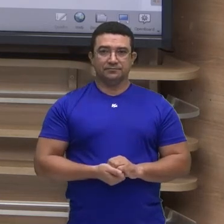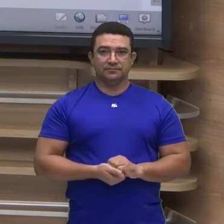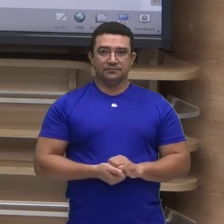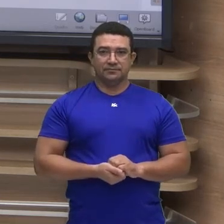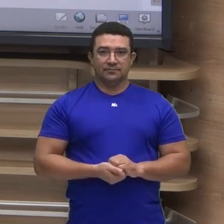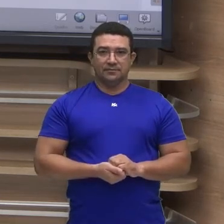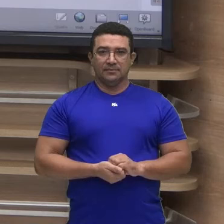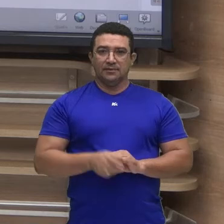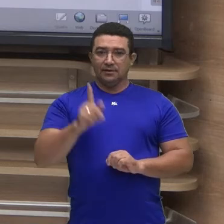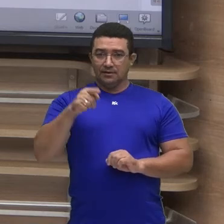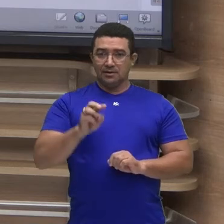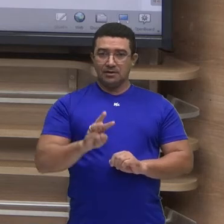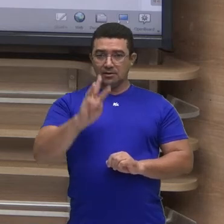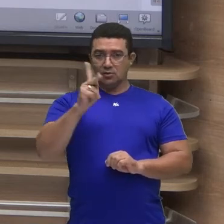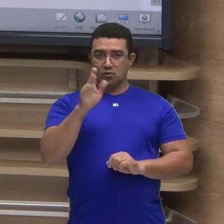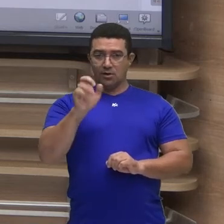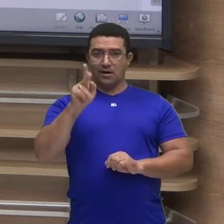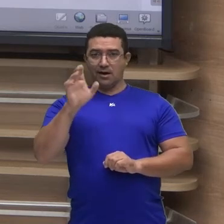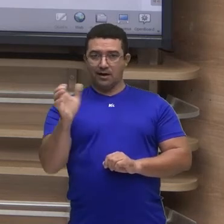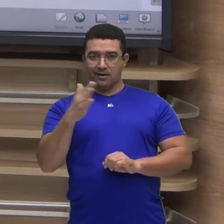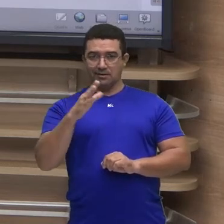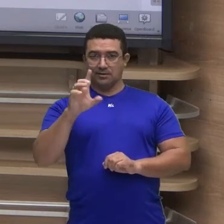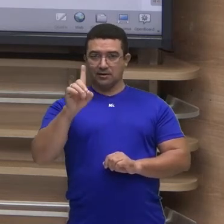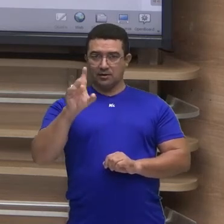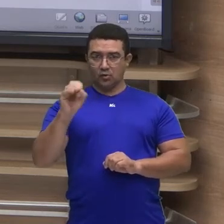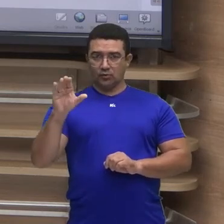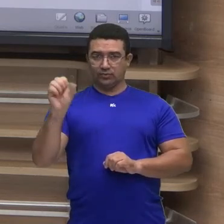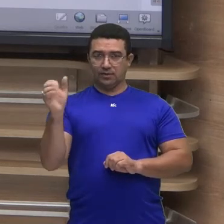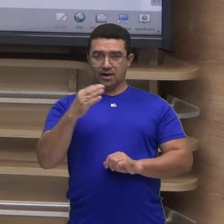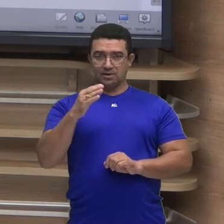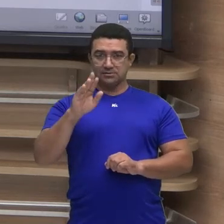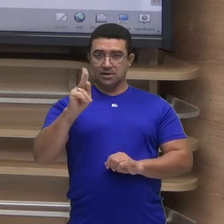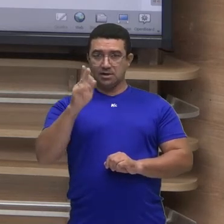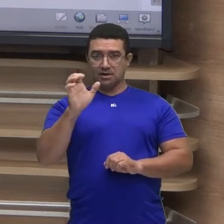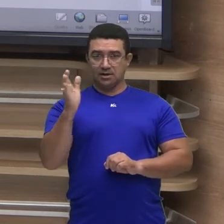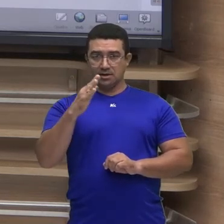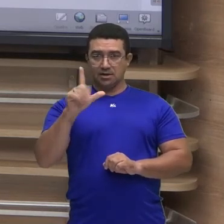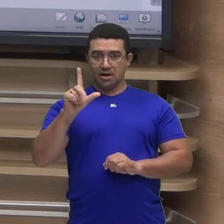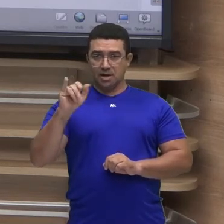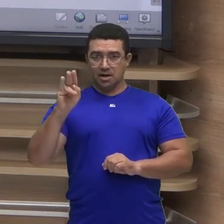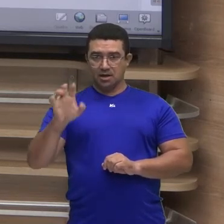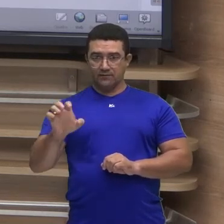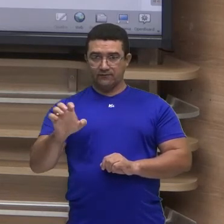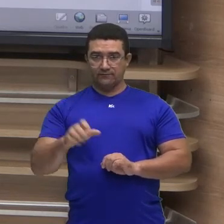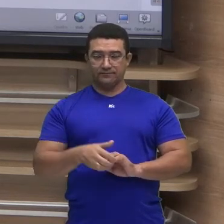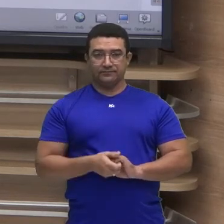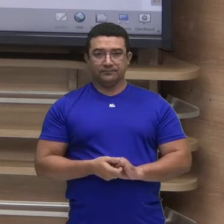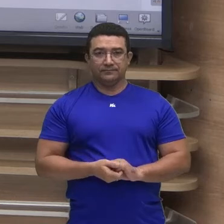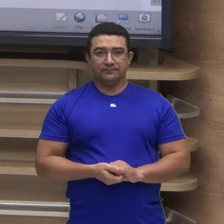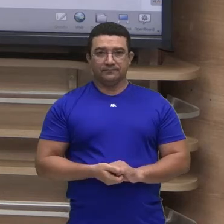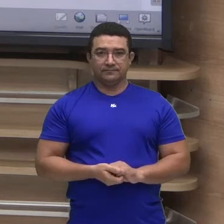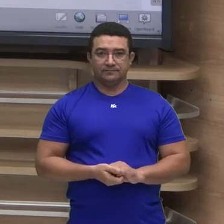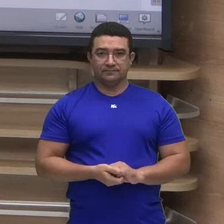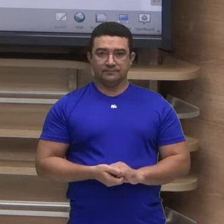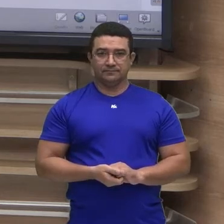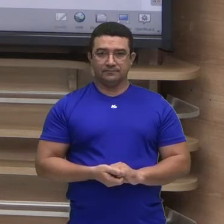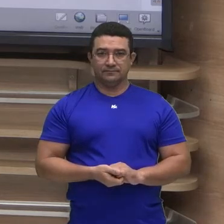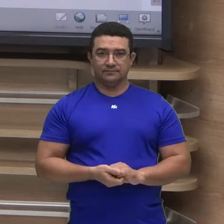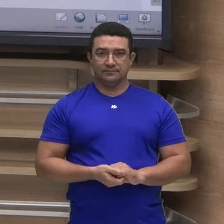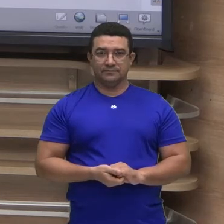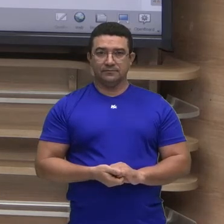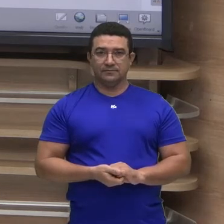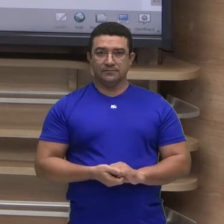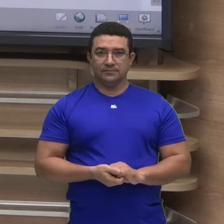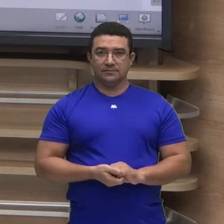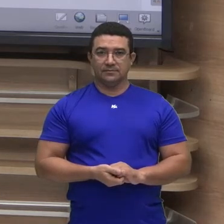da letra A fica Where does he live, não é? Acompanhou a resposta do Luiz Gustavo. Aí ele respondeu também da letra C,